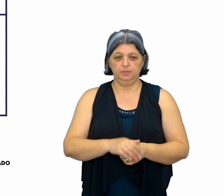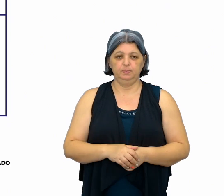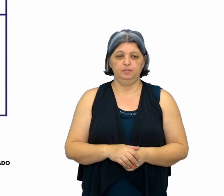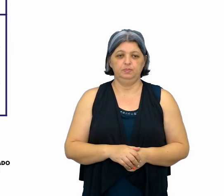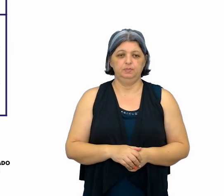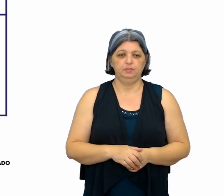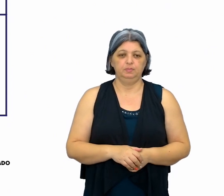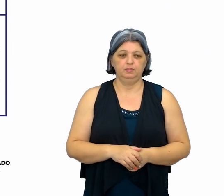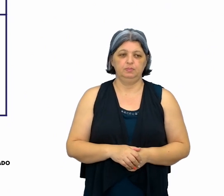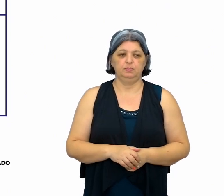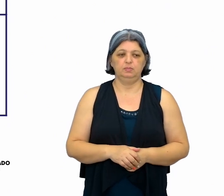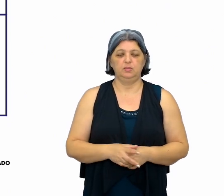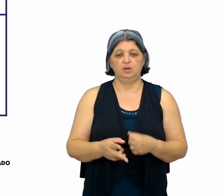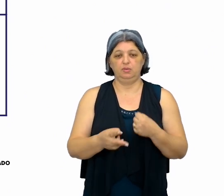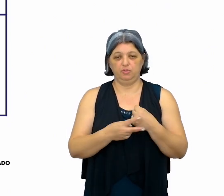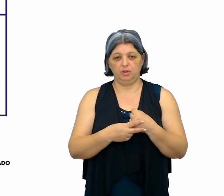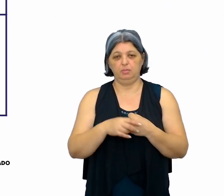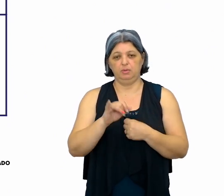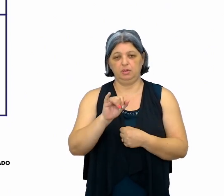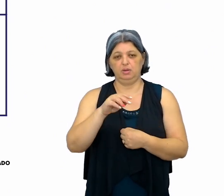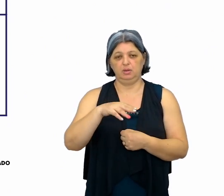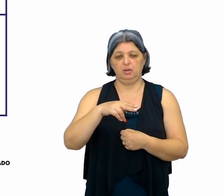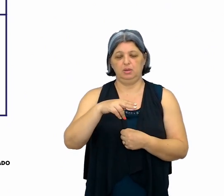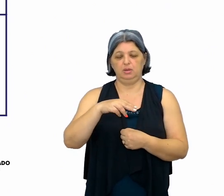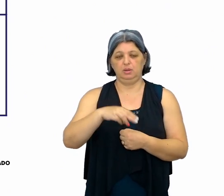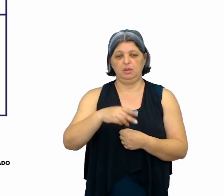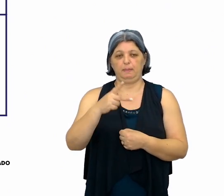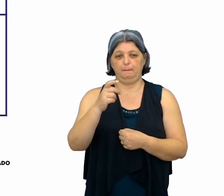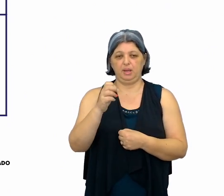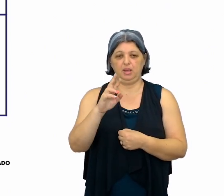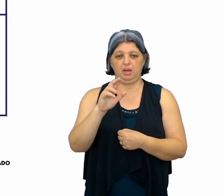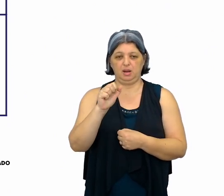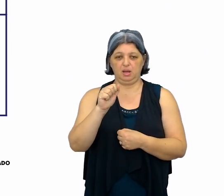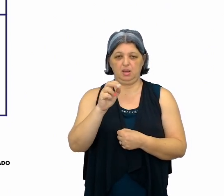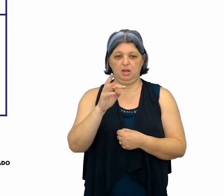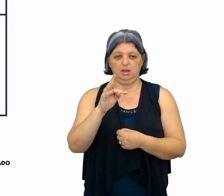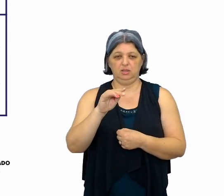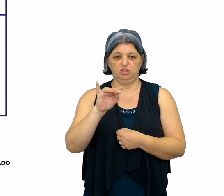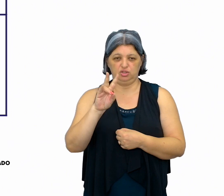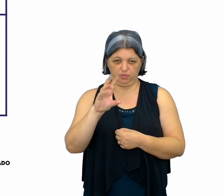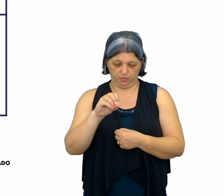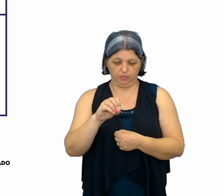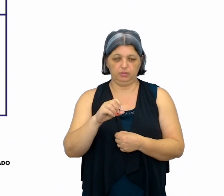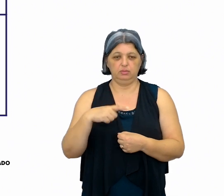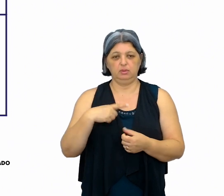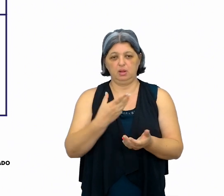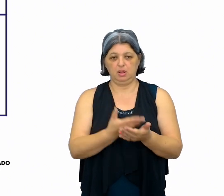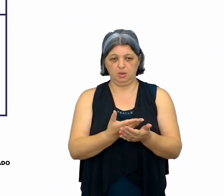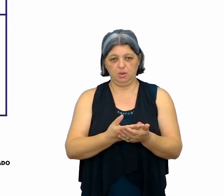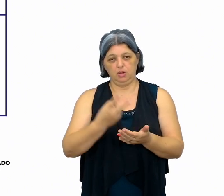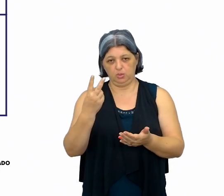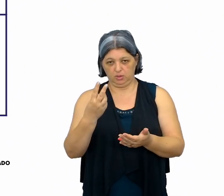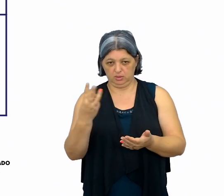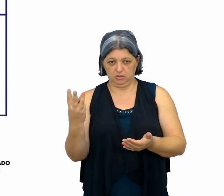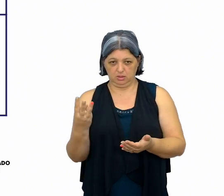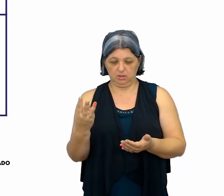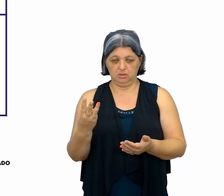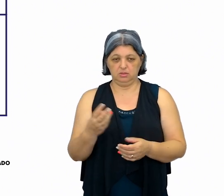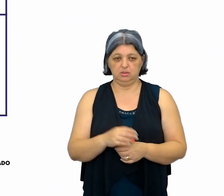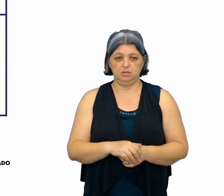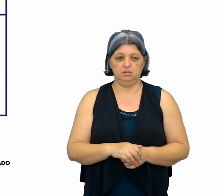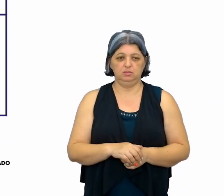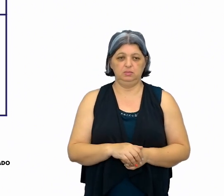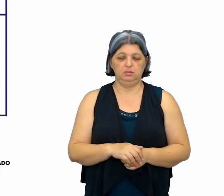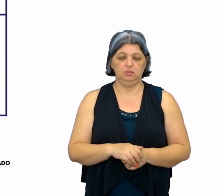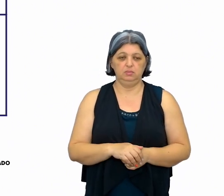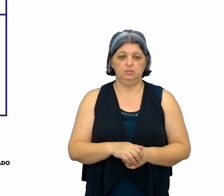um aspecto estilístico importante. Nestas duas aulas, na aula 2 e na aula 3, é